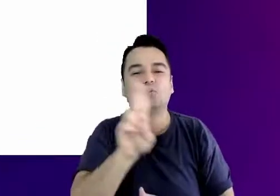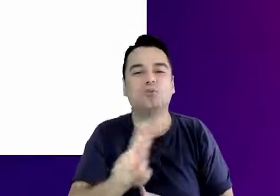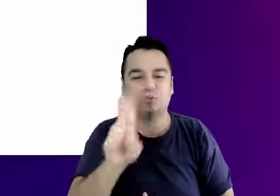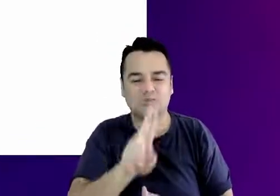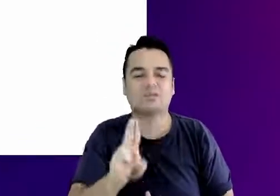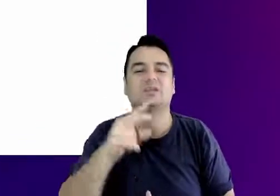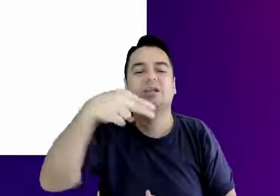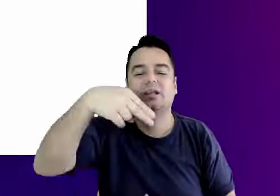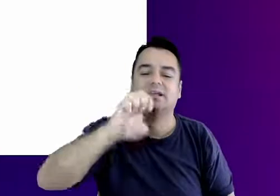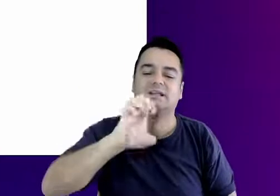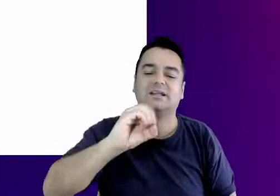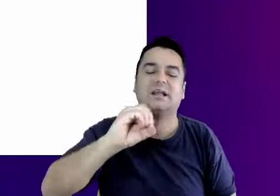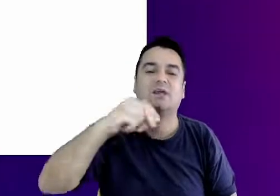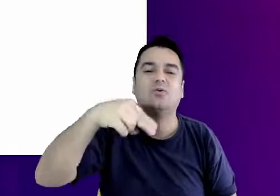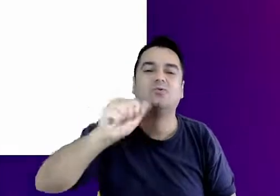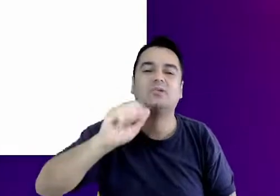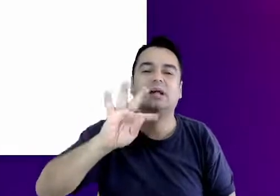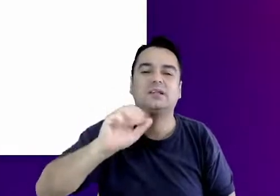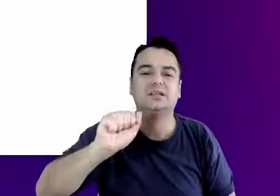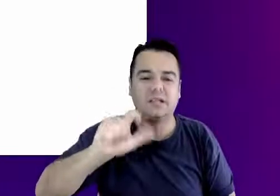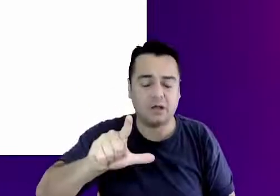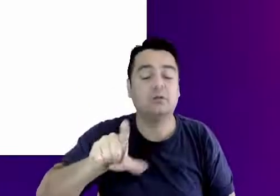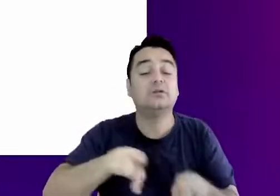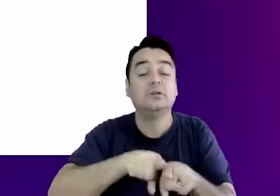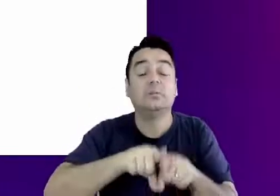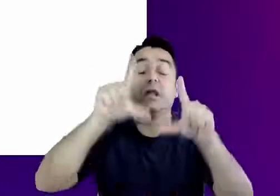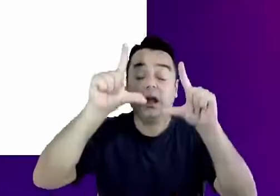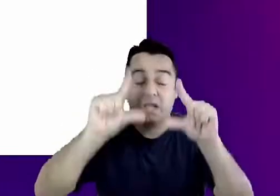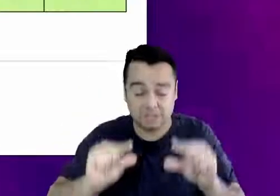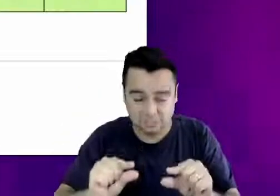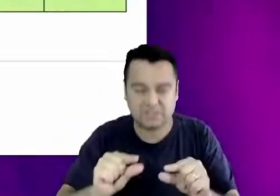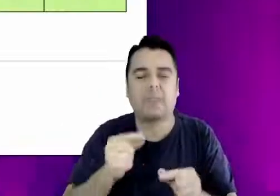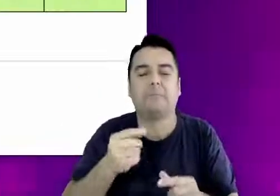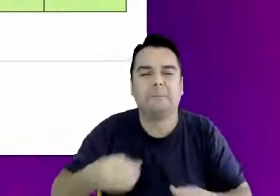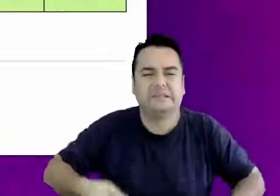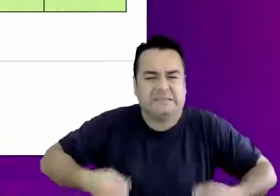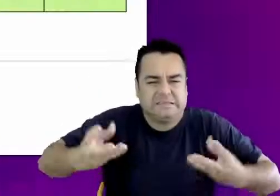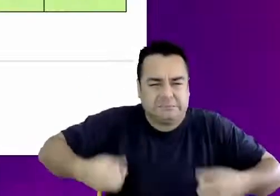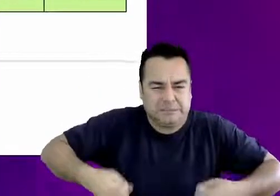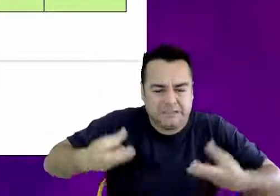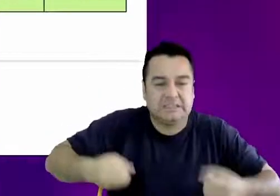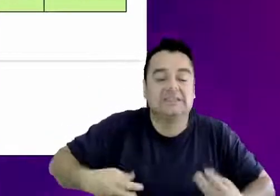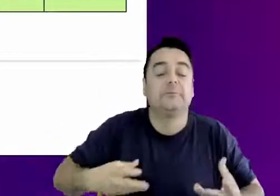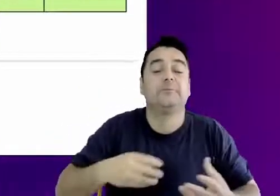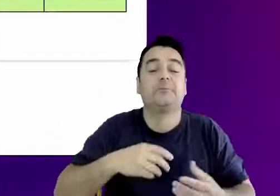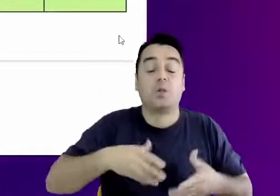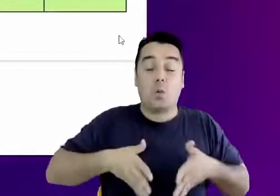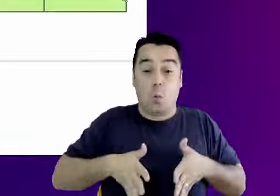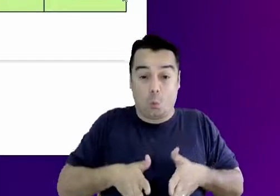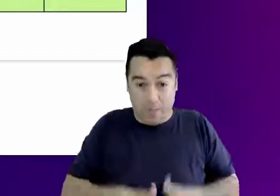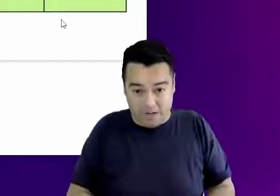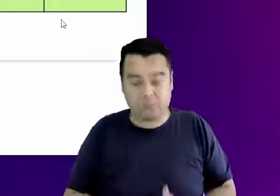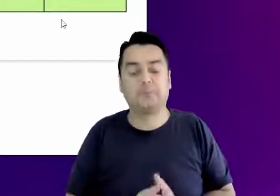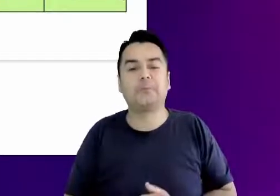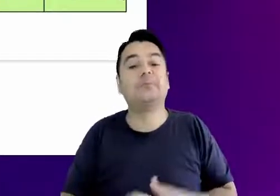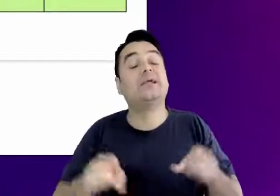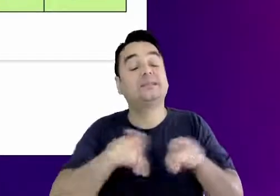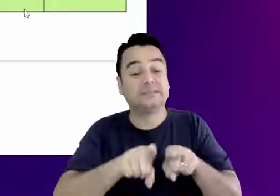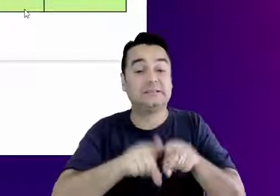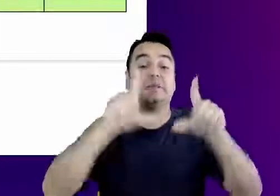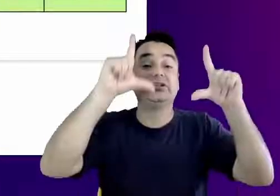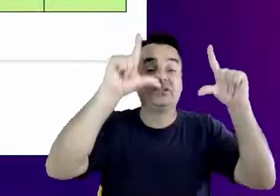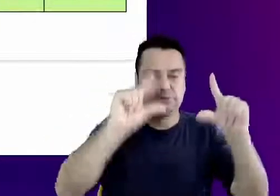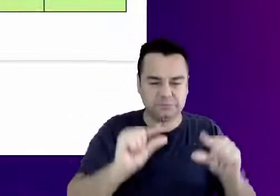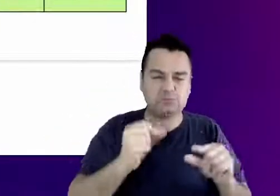e também da redução das despesas e complicações relacionadas com parto pré-termo. Eu também diminuo o